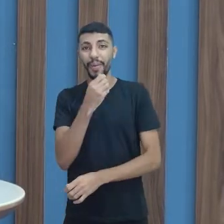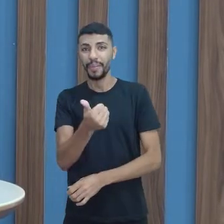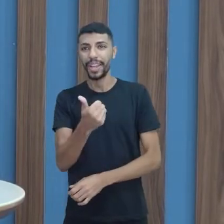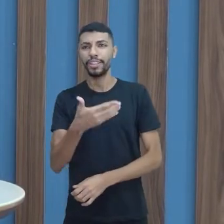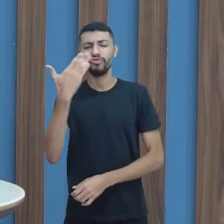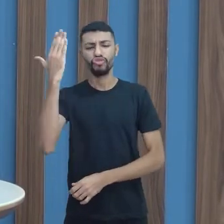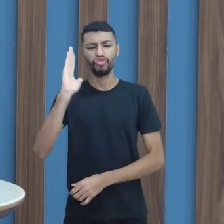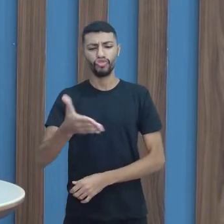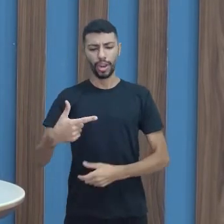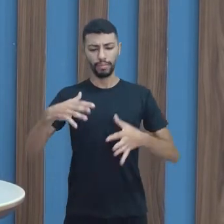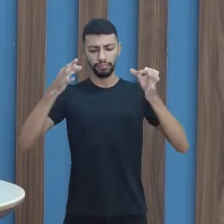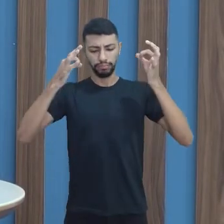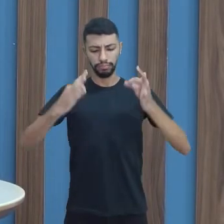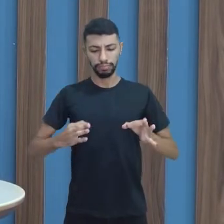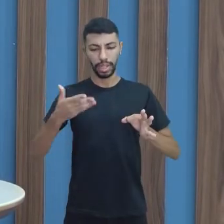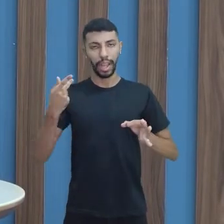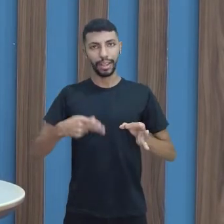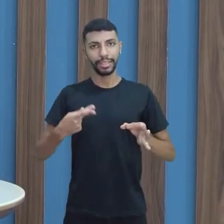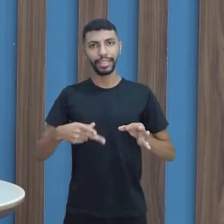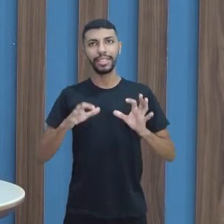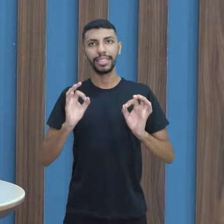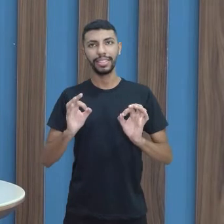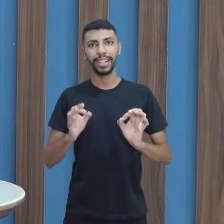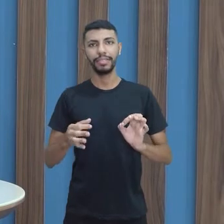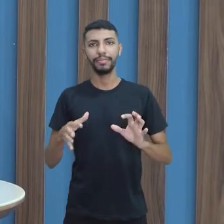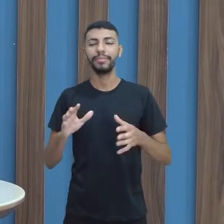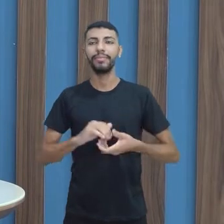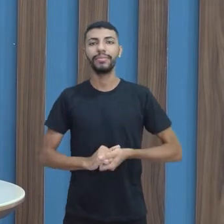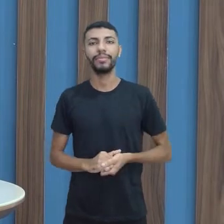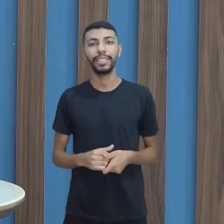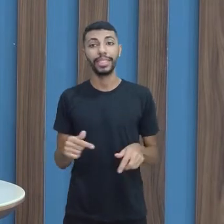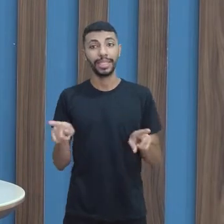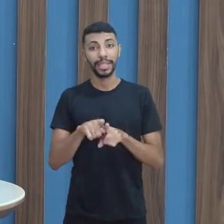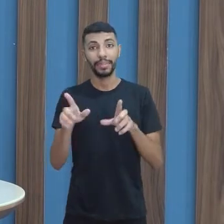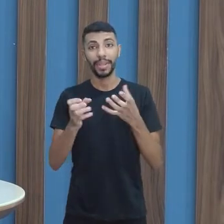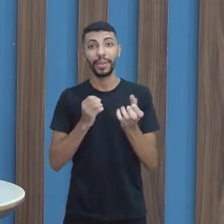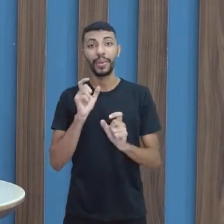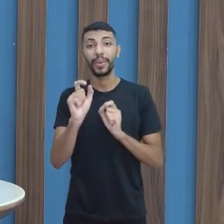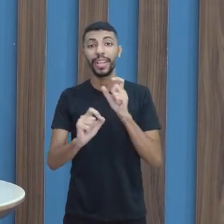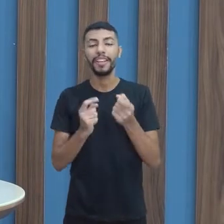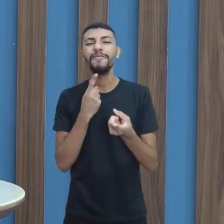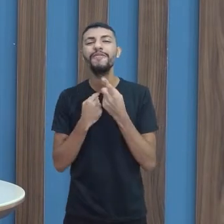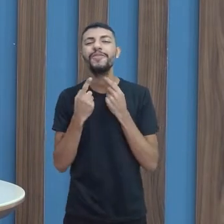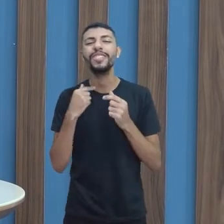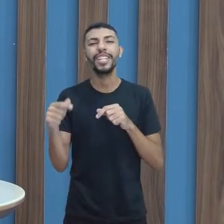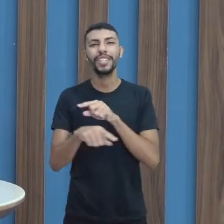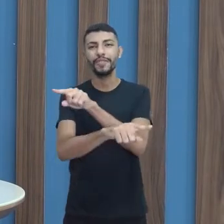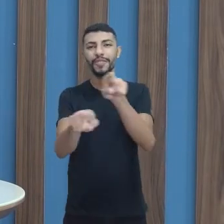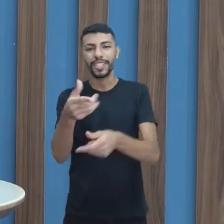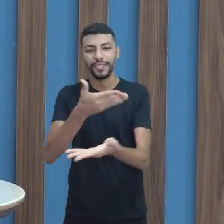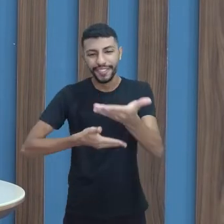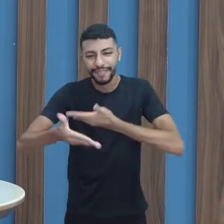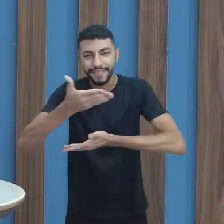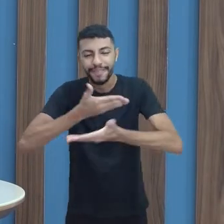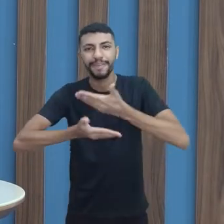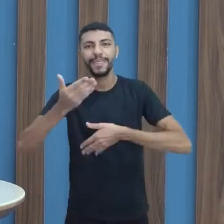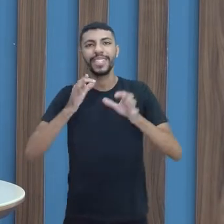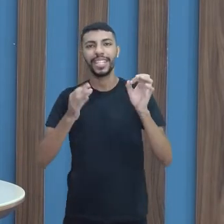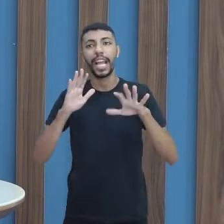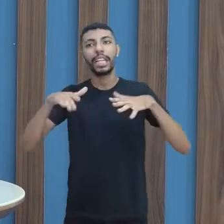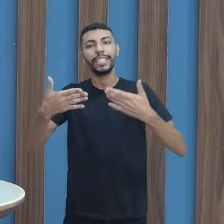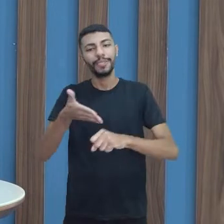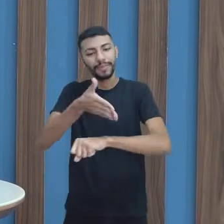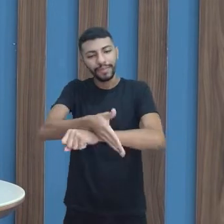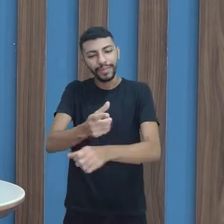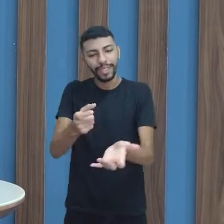aqui, ó, pronta, conectada, postos e, né, querendo a interação de vocês. Então, façam o login no app